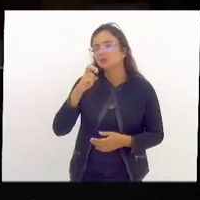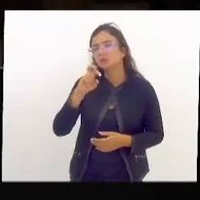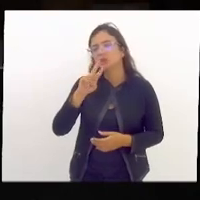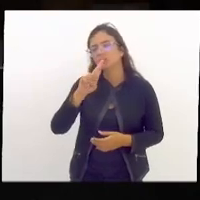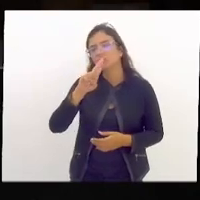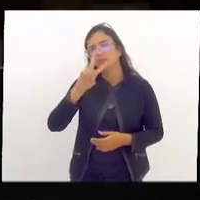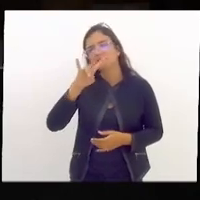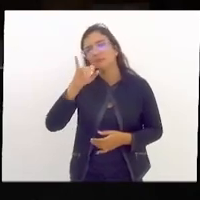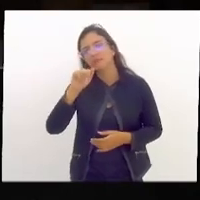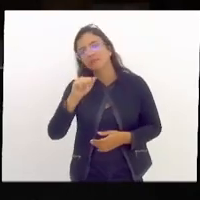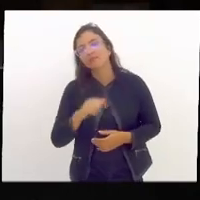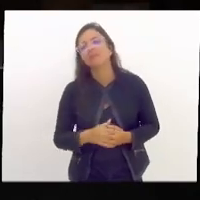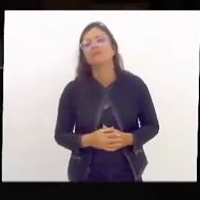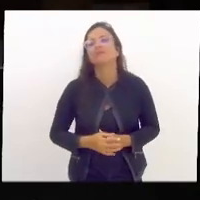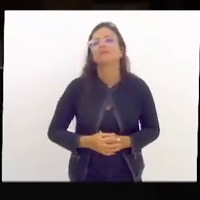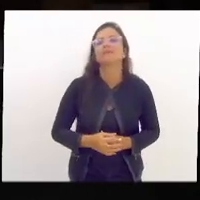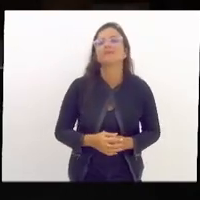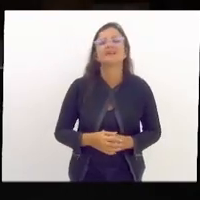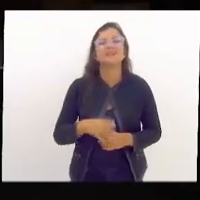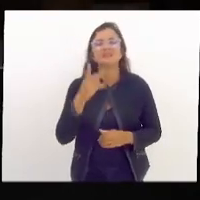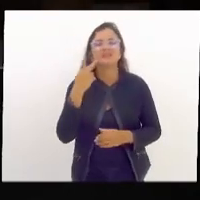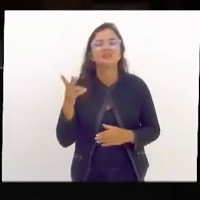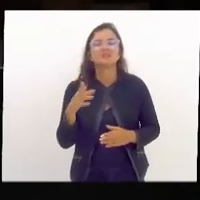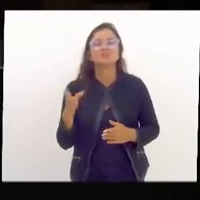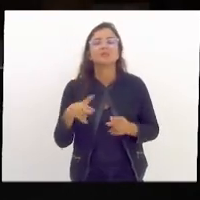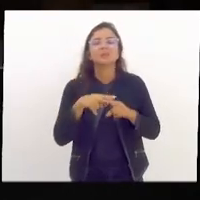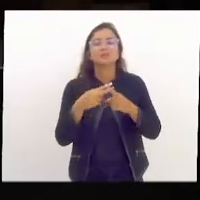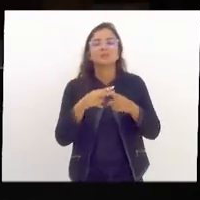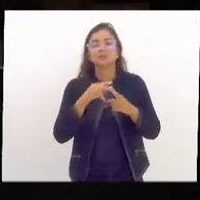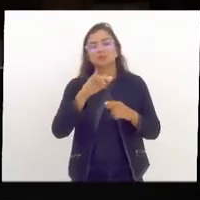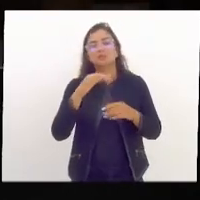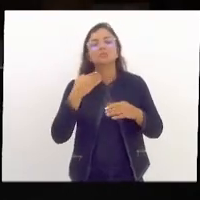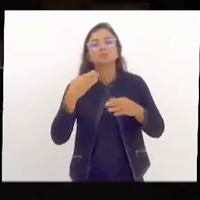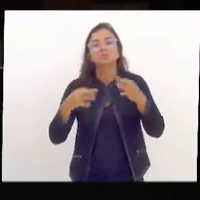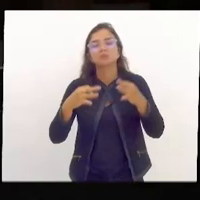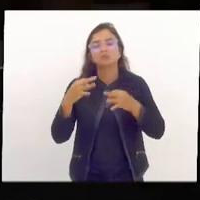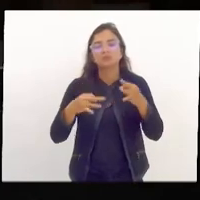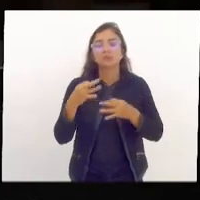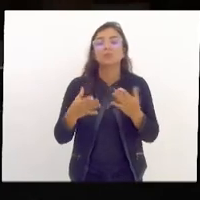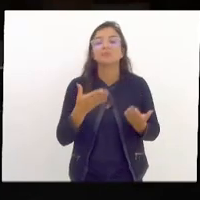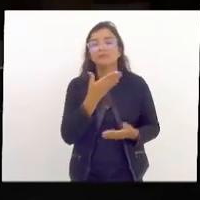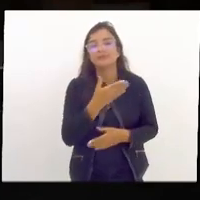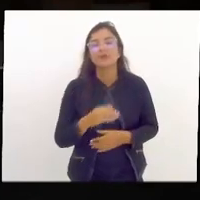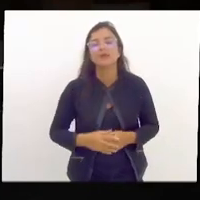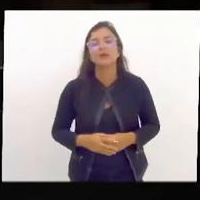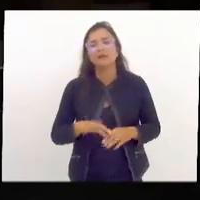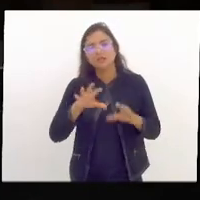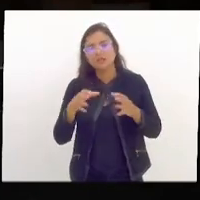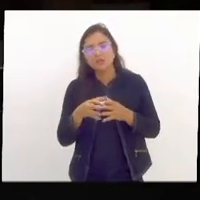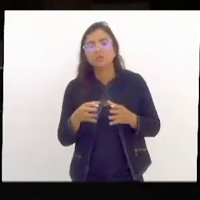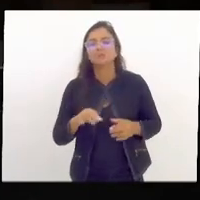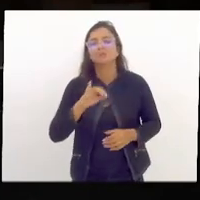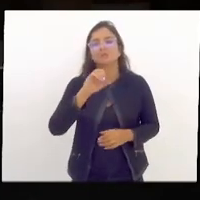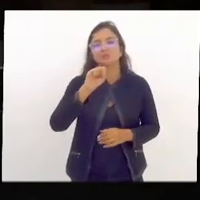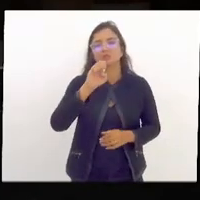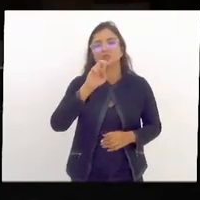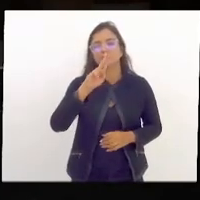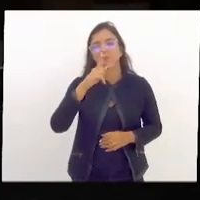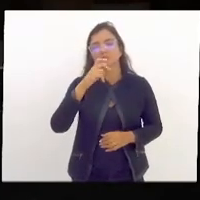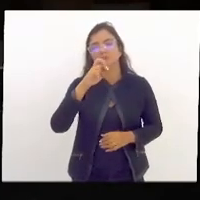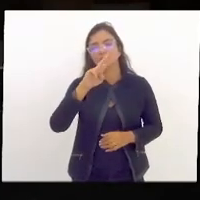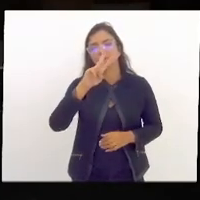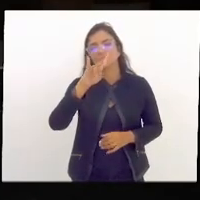Ferroviário, recuperação judicial, todos nós sabemos que tem recuperação judicial. Toda vez dominava a Supervia ou companhia, vem a vossa linha qualidade de